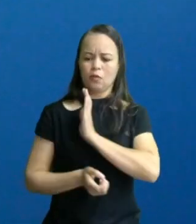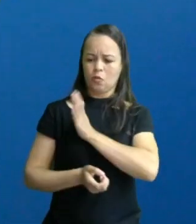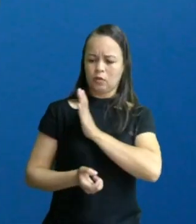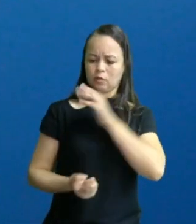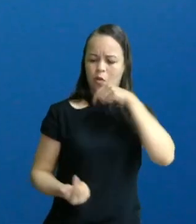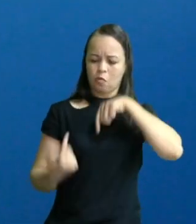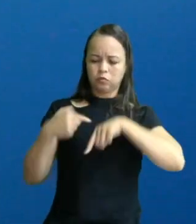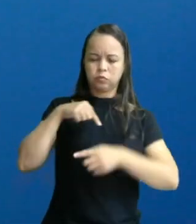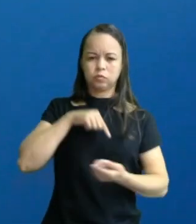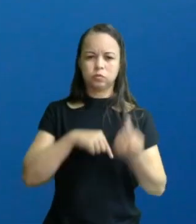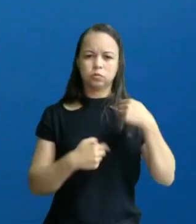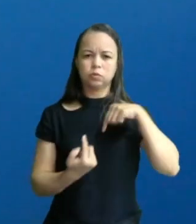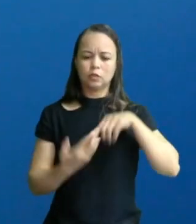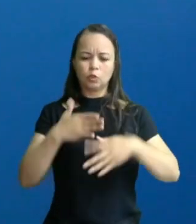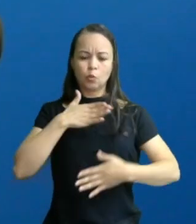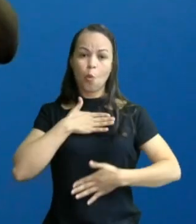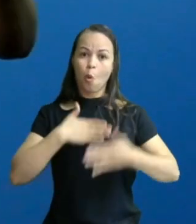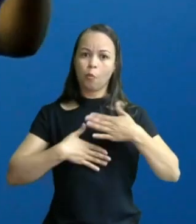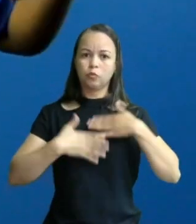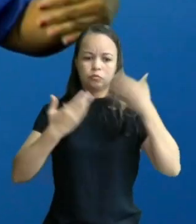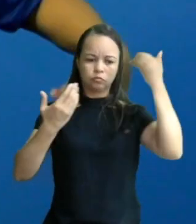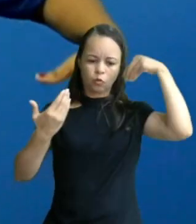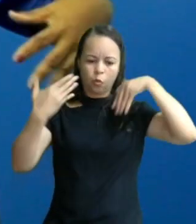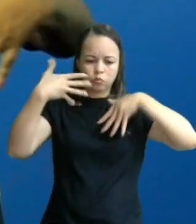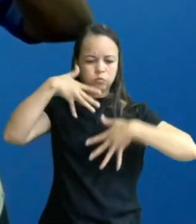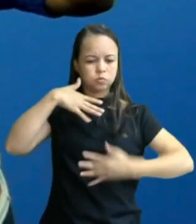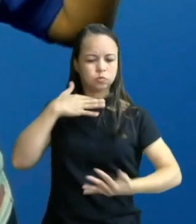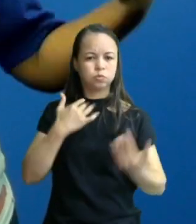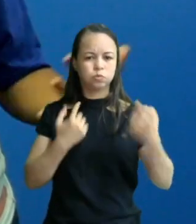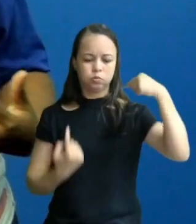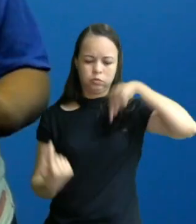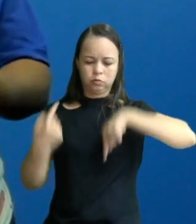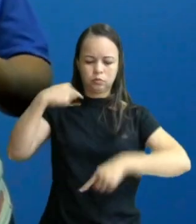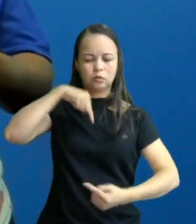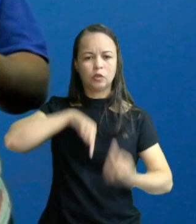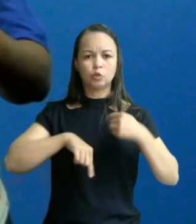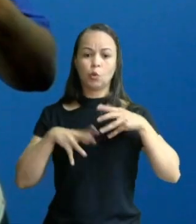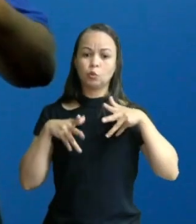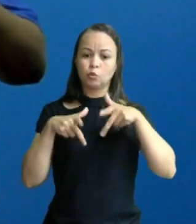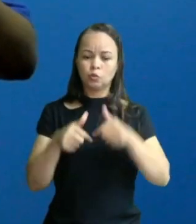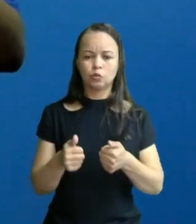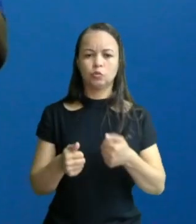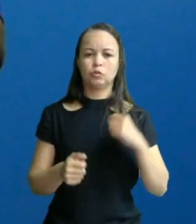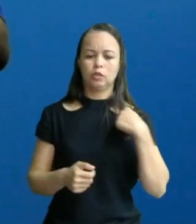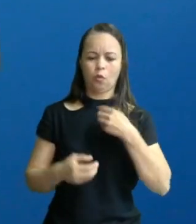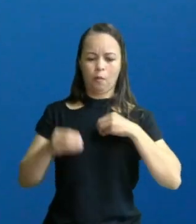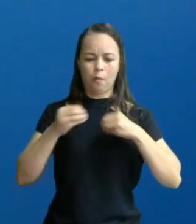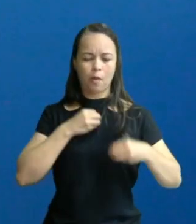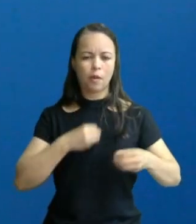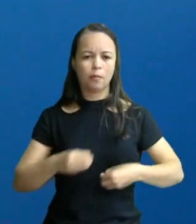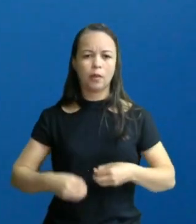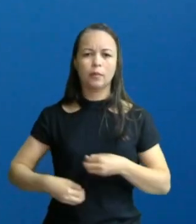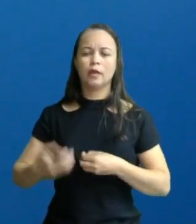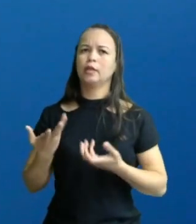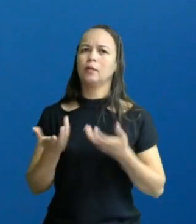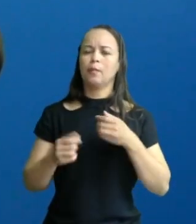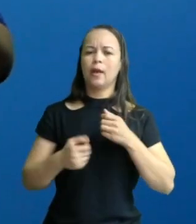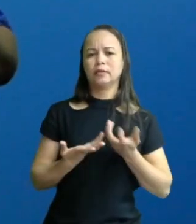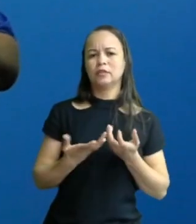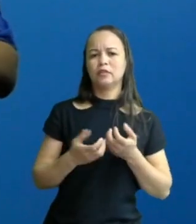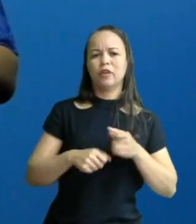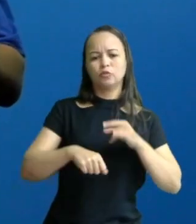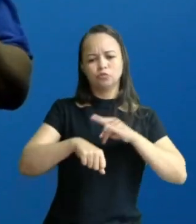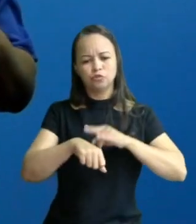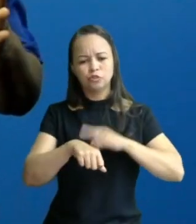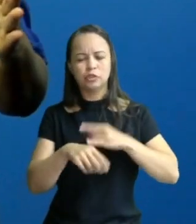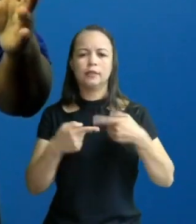olho, cabelo, né, perna, rins, tudo que nós temos. A parte de que vai xixi, que sai o cocô. Então,